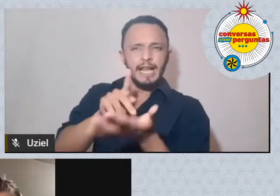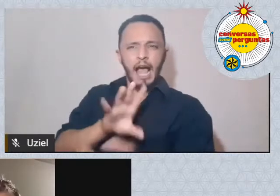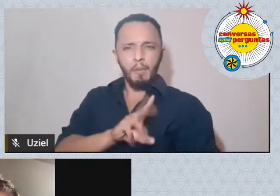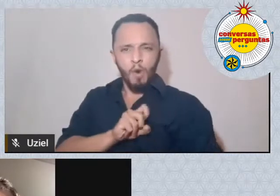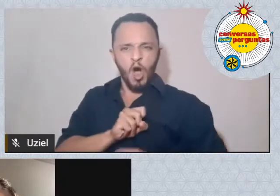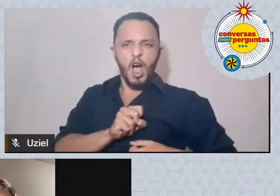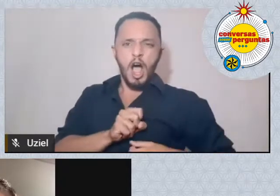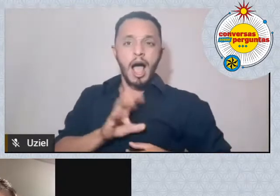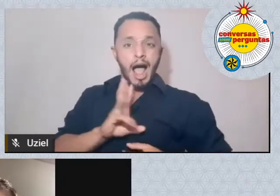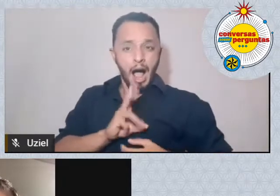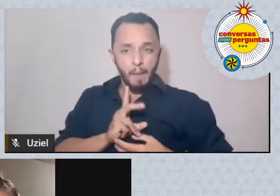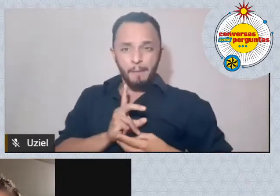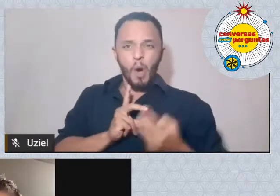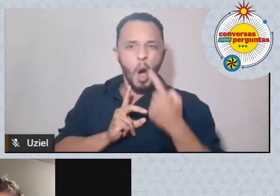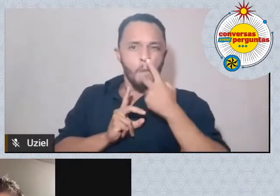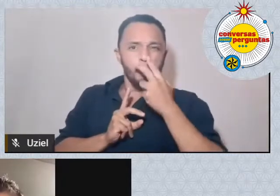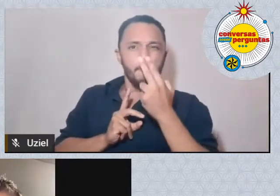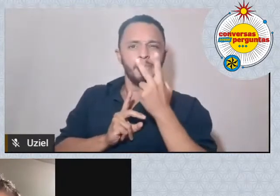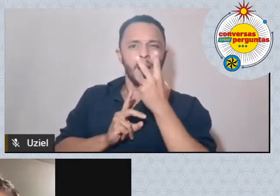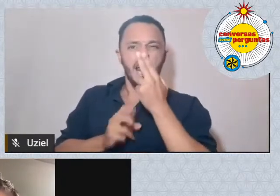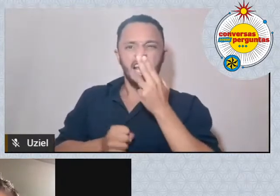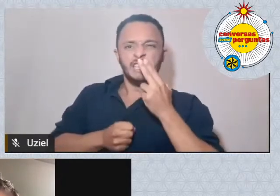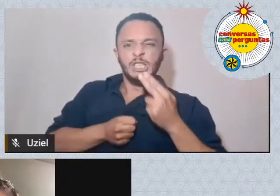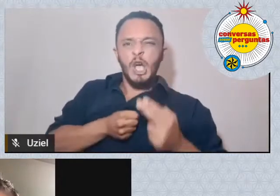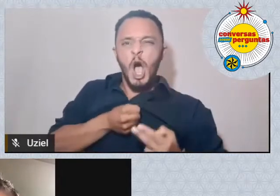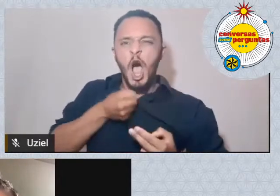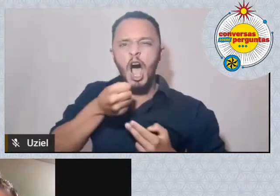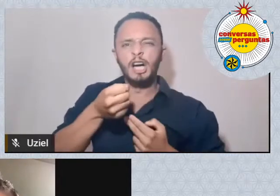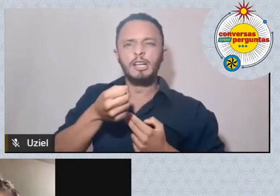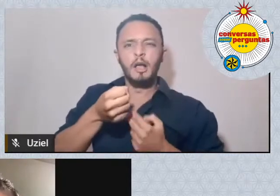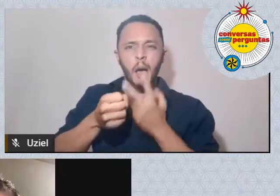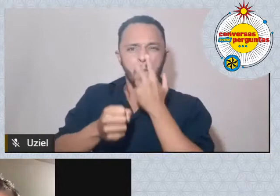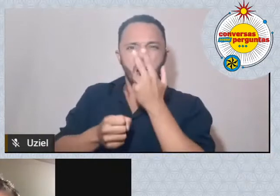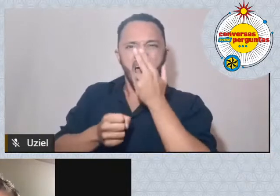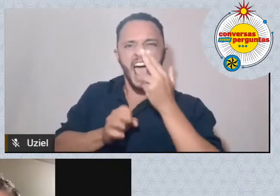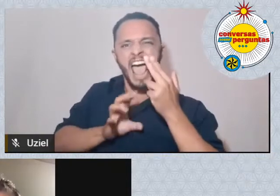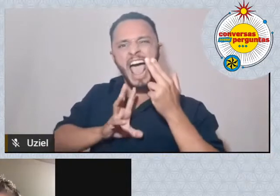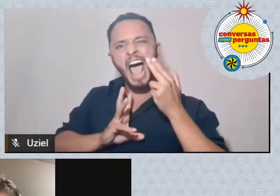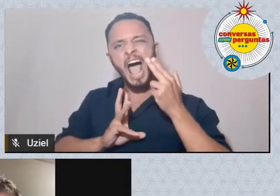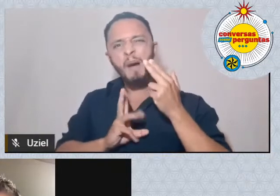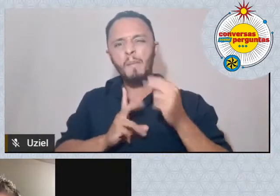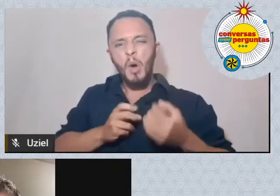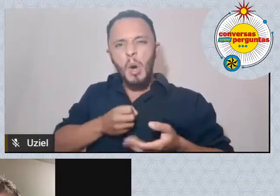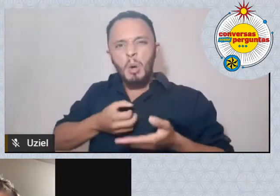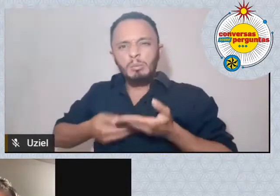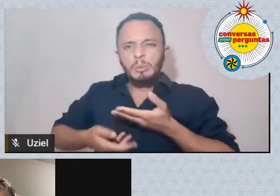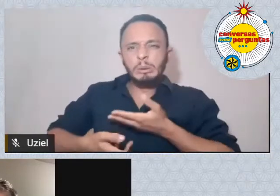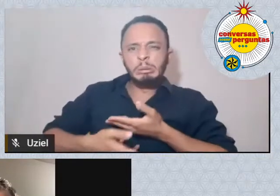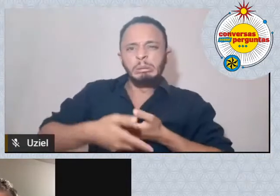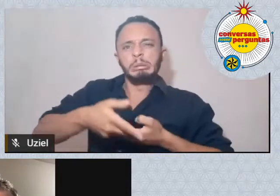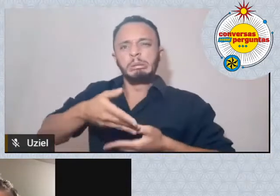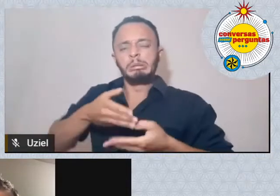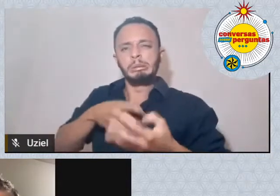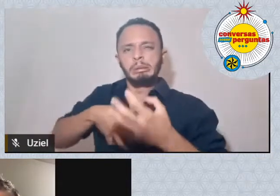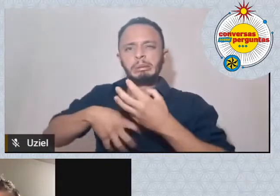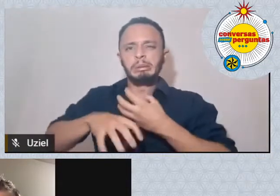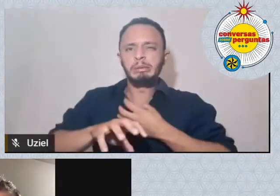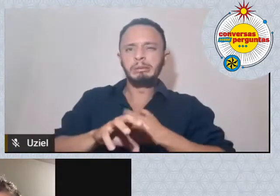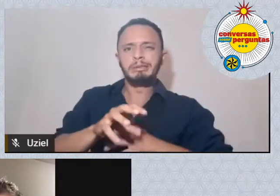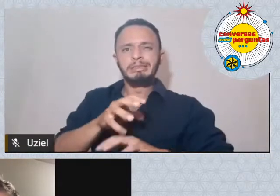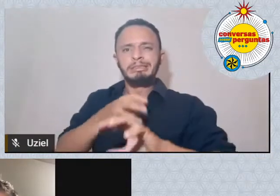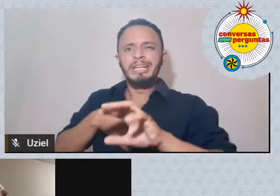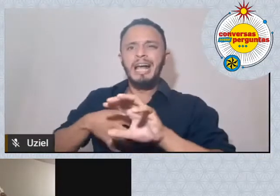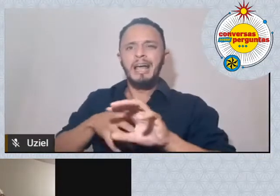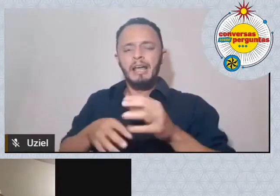amor vira ódio, assim como o ódio vira amor, e que há um mutualismo entre essas duas coisas. E ele dizia que